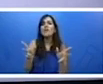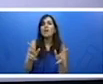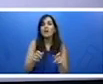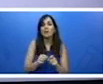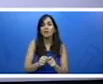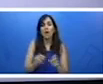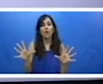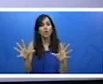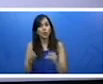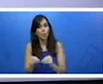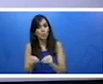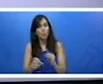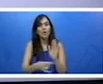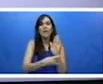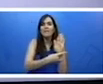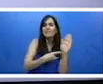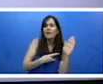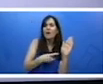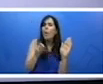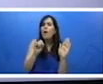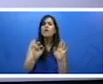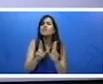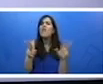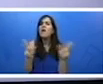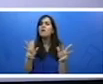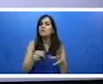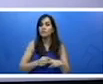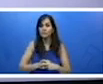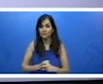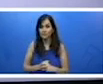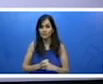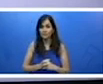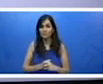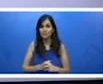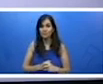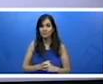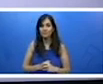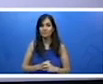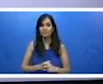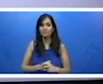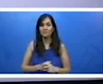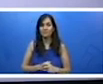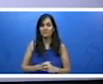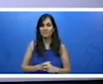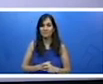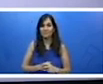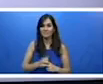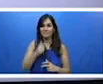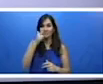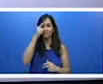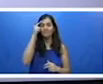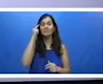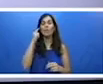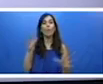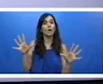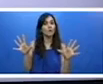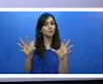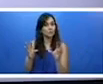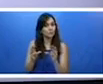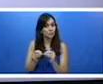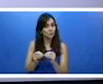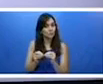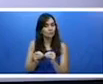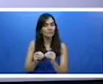resenha? Acabamos de falar agora. O que faz a diferença entre as duas? A sinopse traz um resumo do